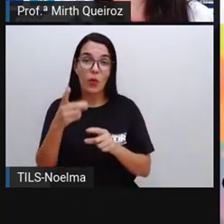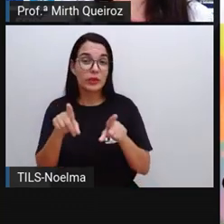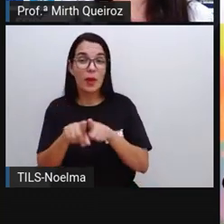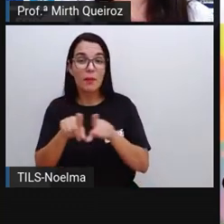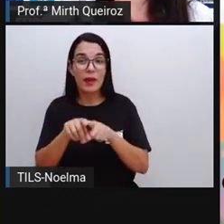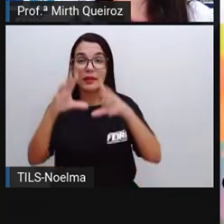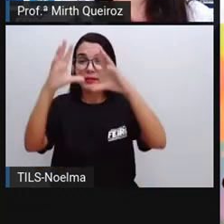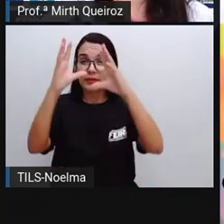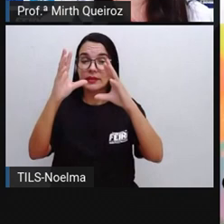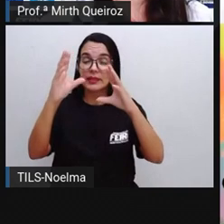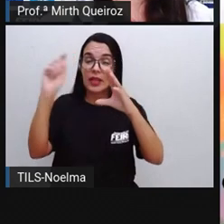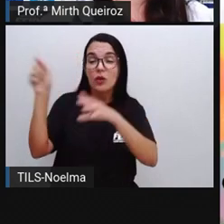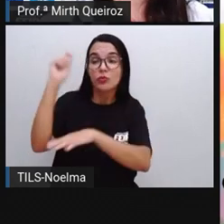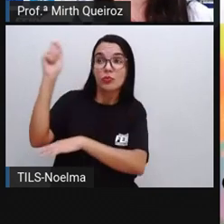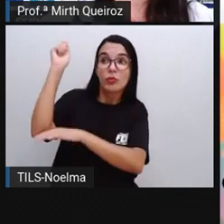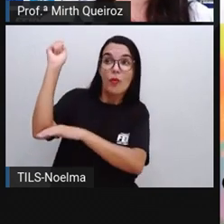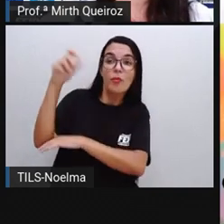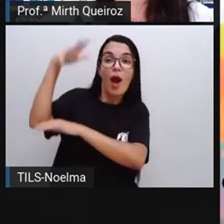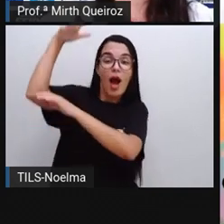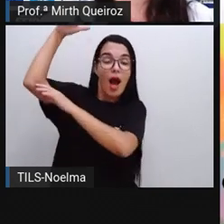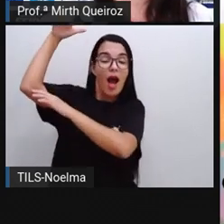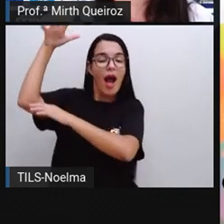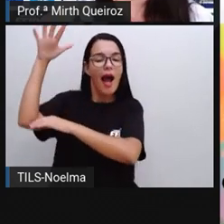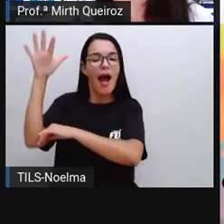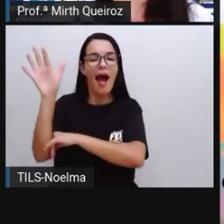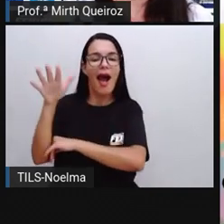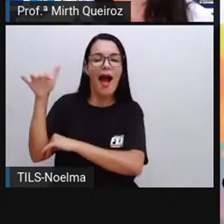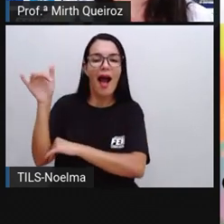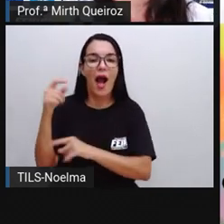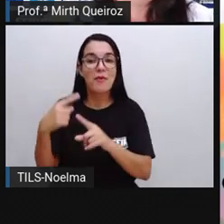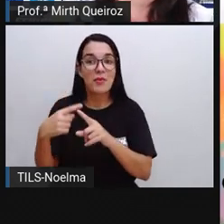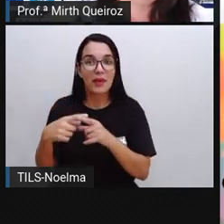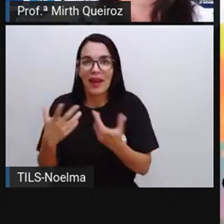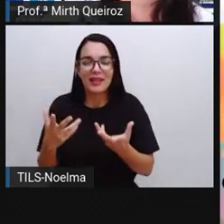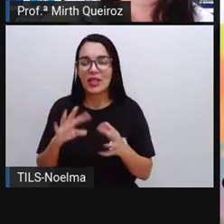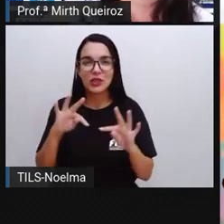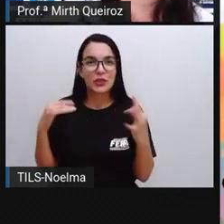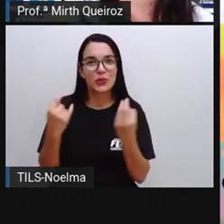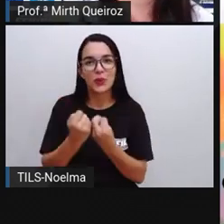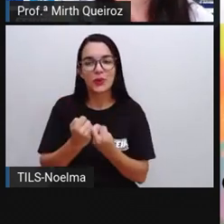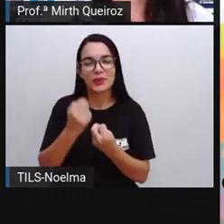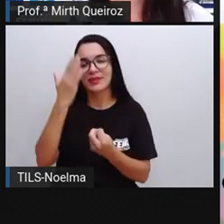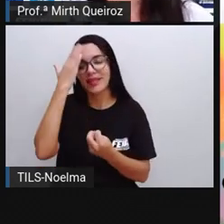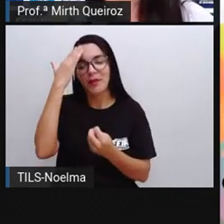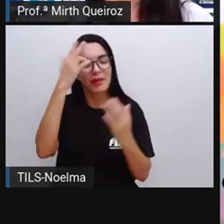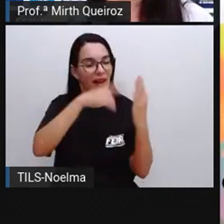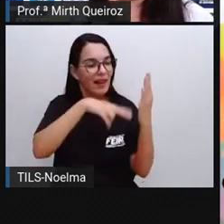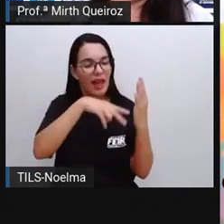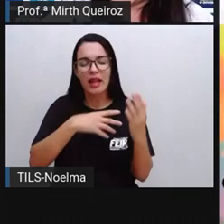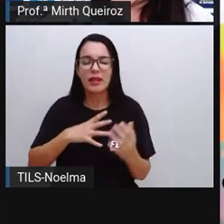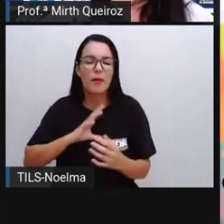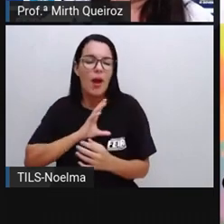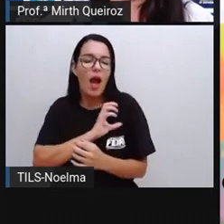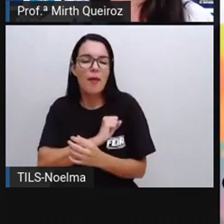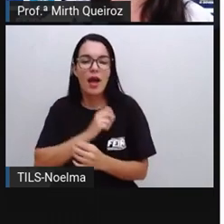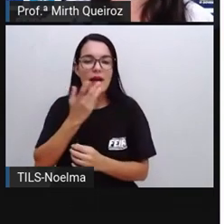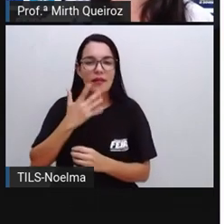de fada, né? Que, na verdade, os contos, eles encantam todos, né? Desde de uma criança até o